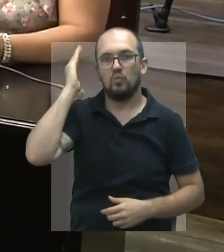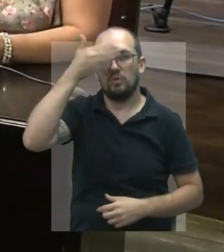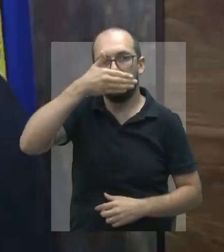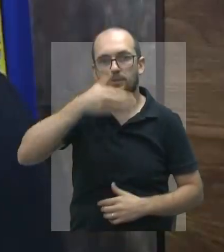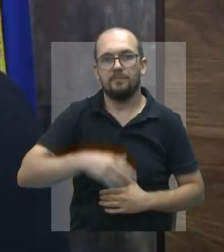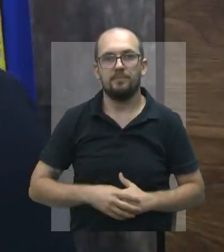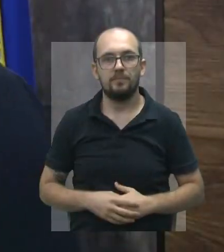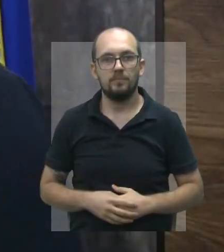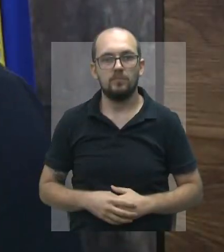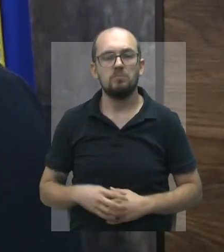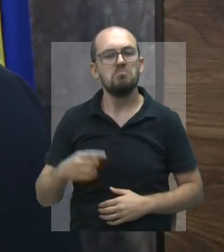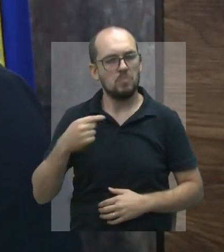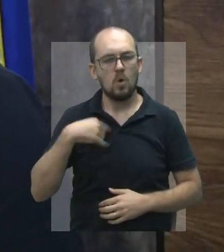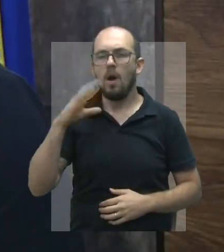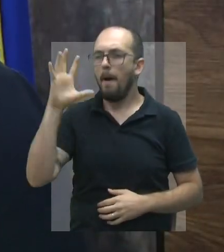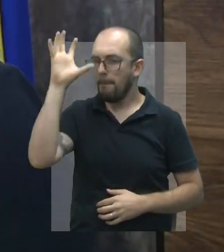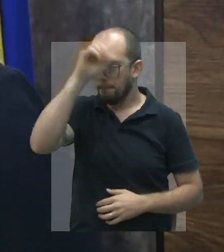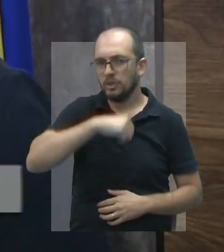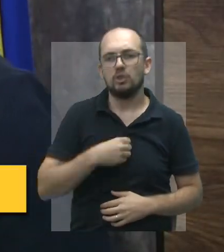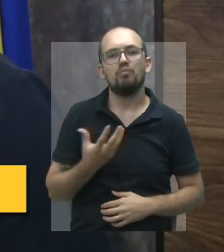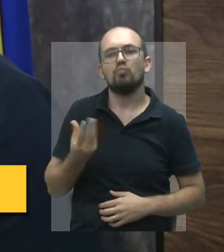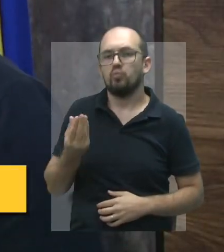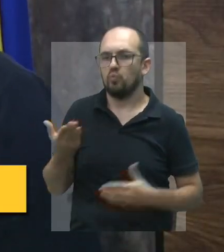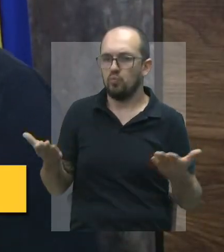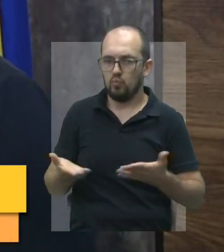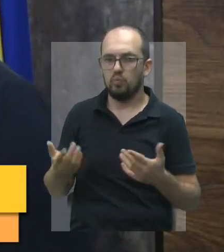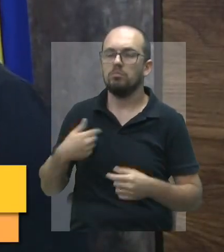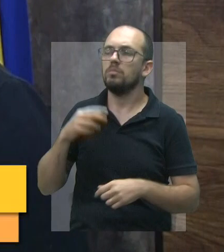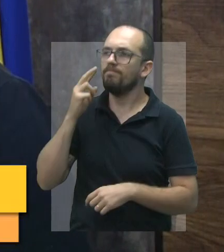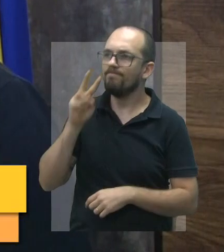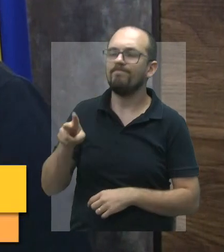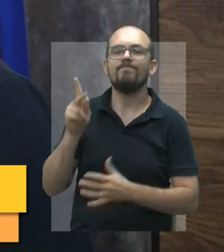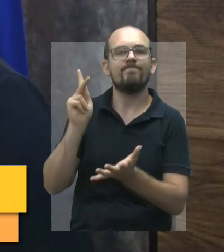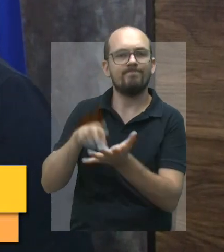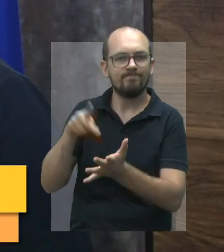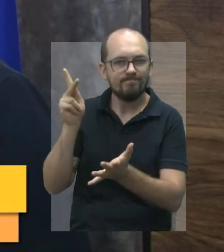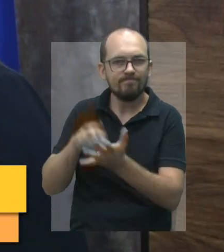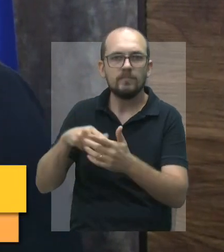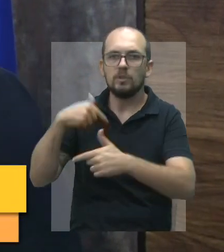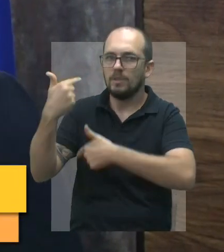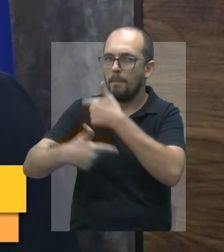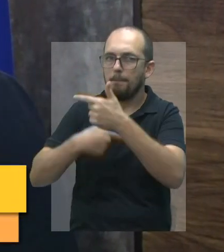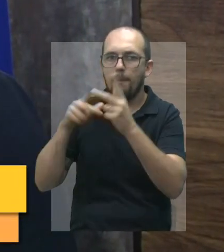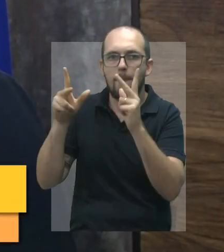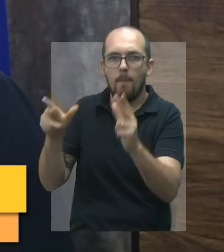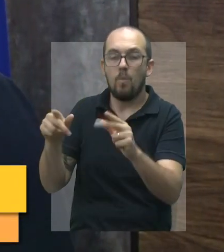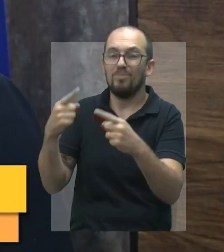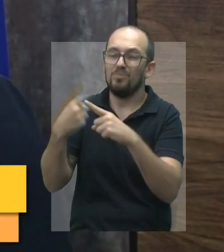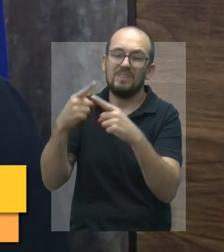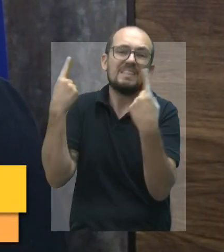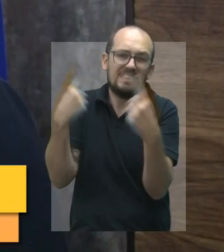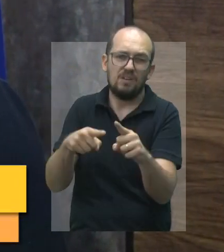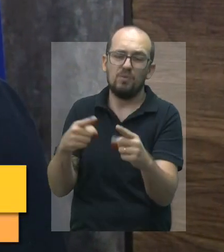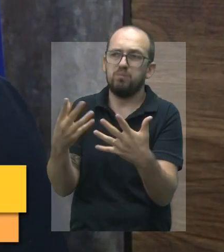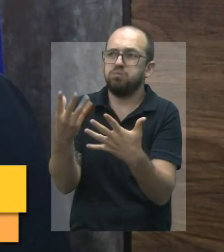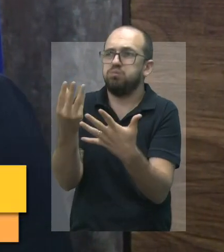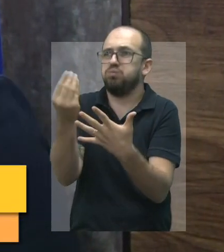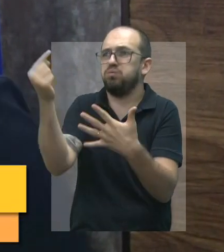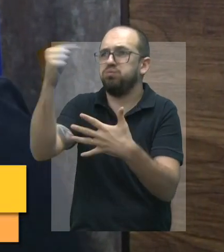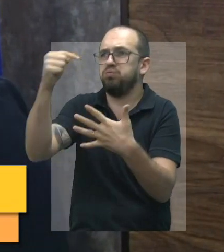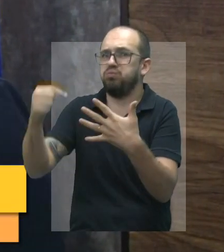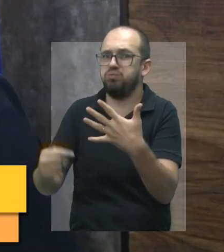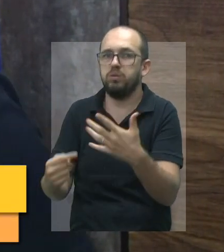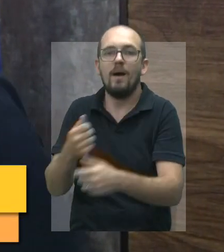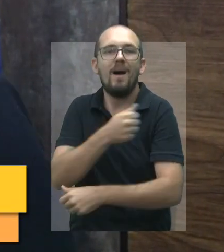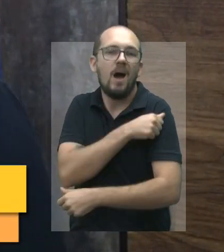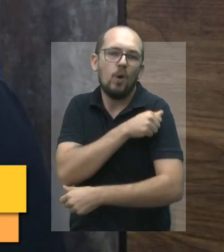surdocega. Aprendi muito hoje e vi que também que a gente trabalha em cima disso, né? Os desafios são enormes em relação a